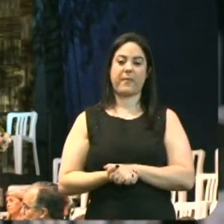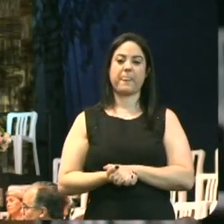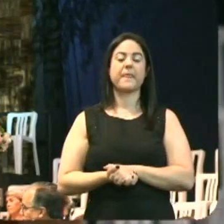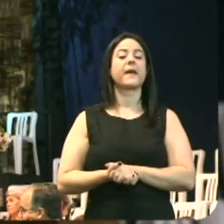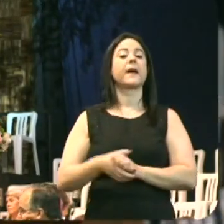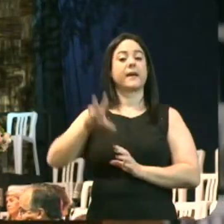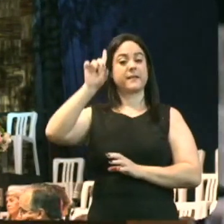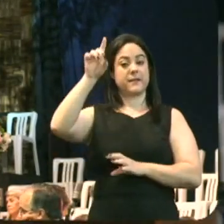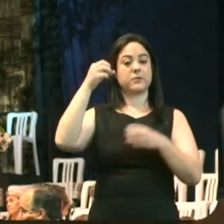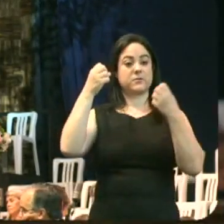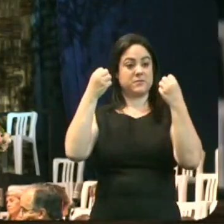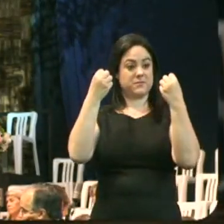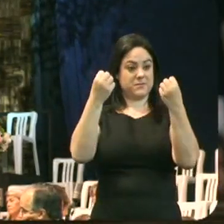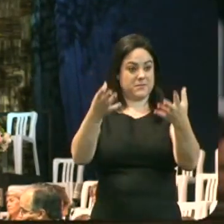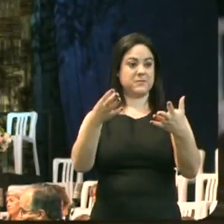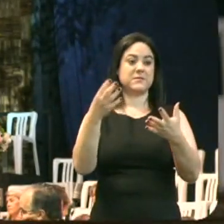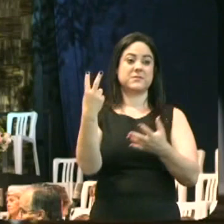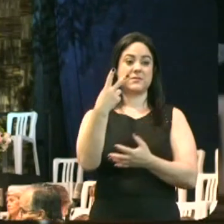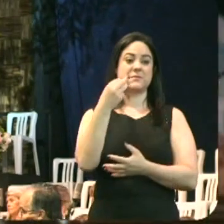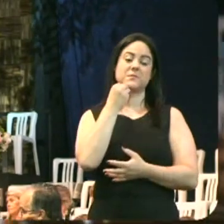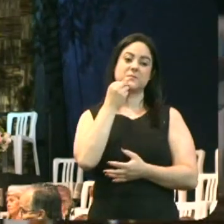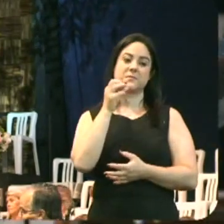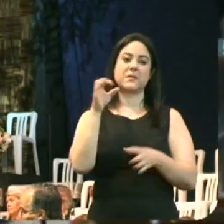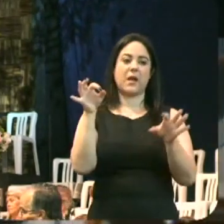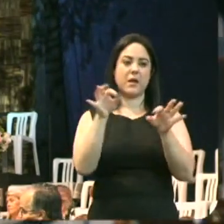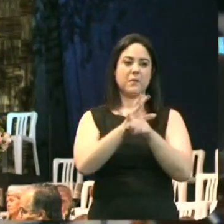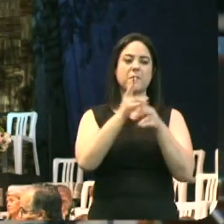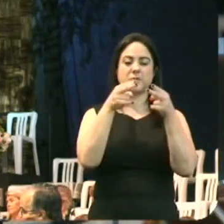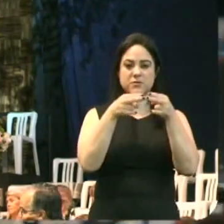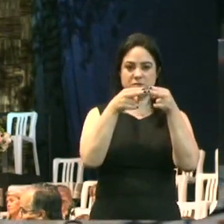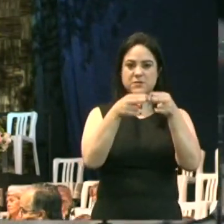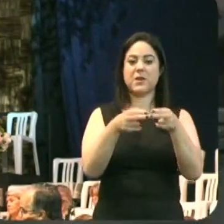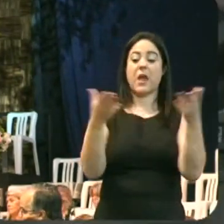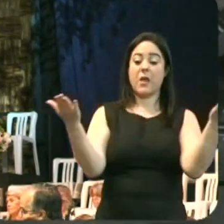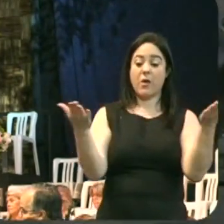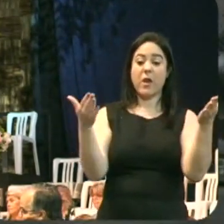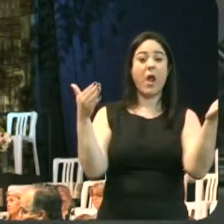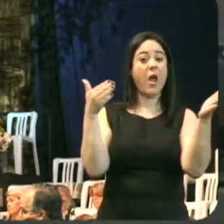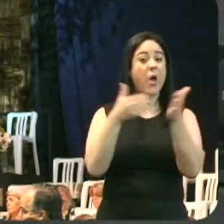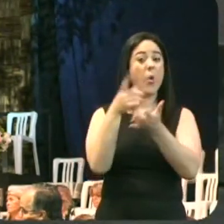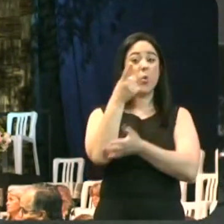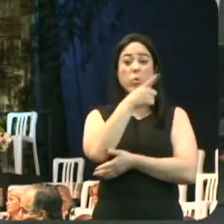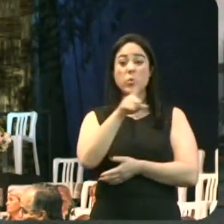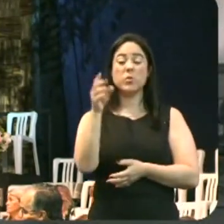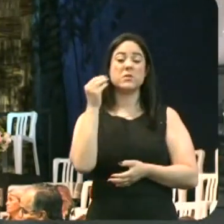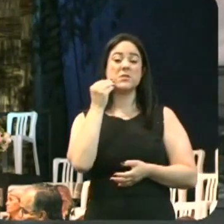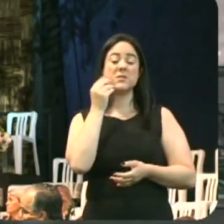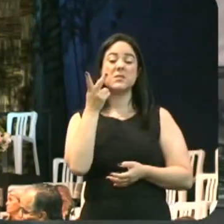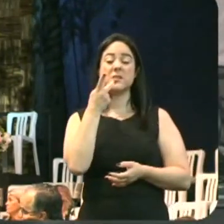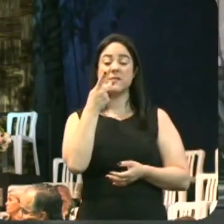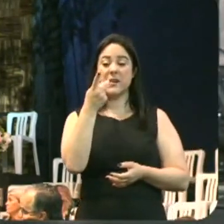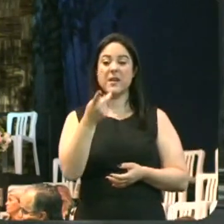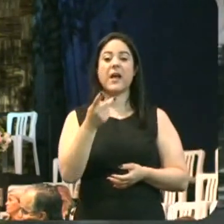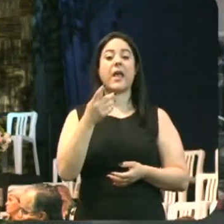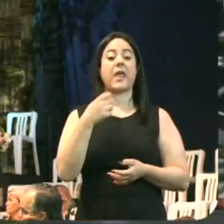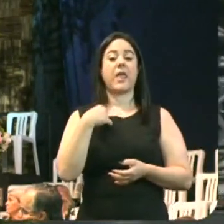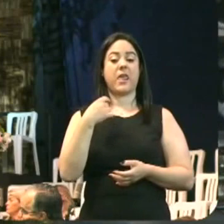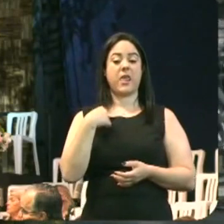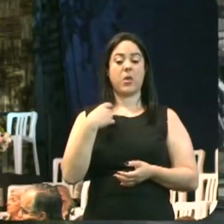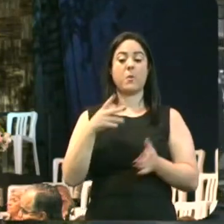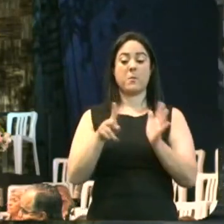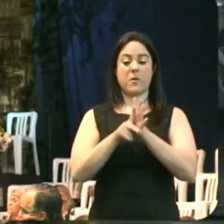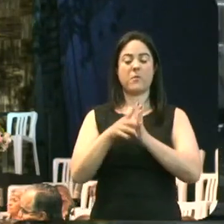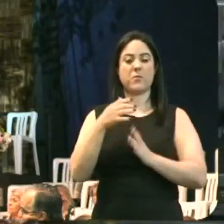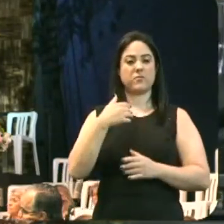a segunda chance depois do dilúvio. E agora é a última chance, quando Ele disse: eu vou me